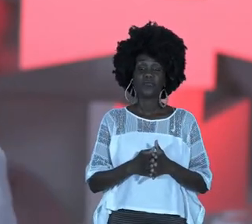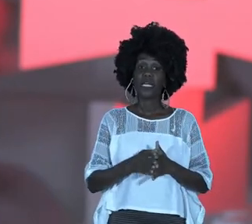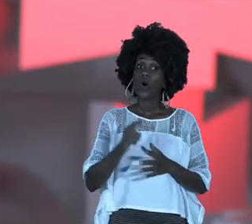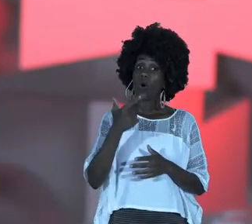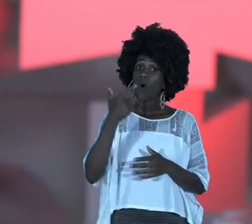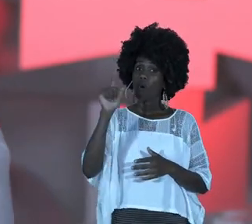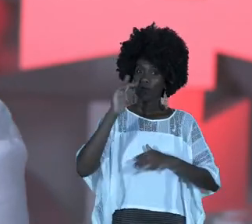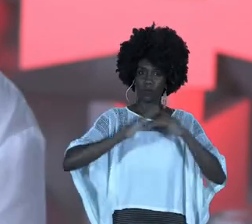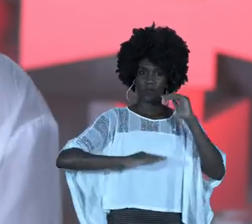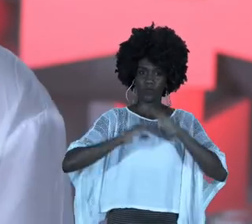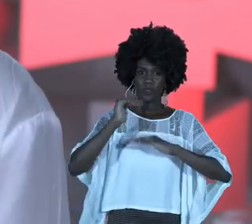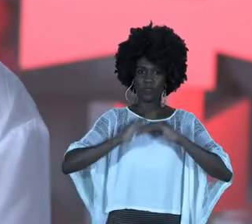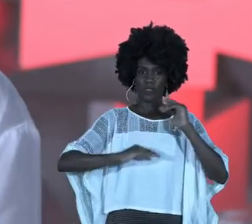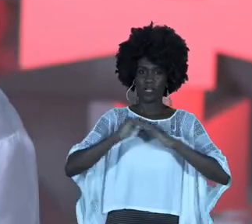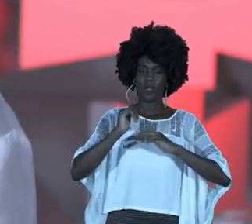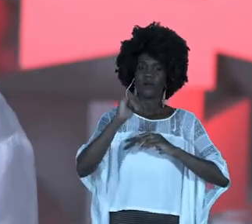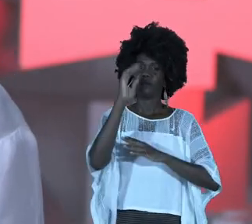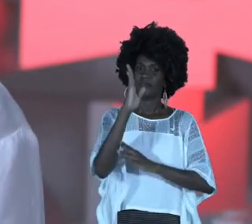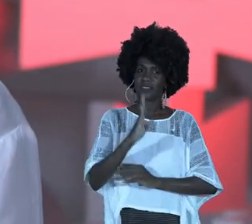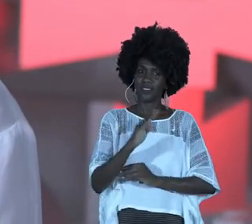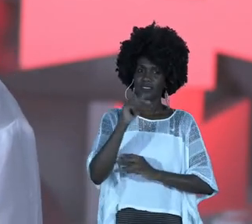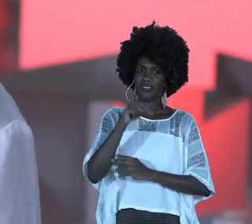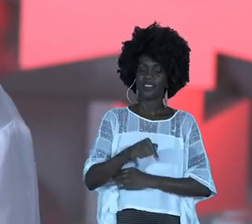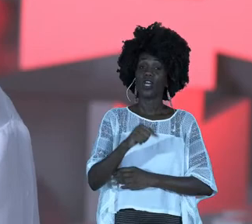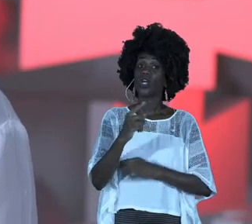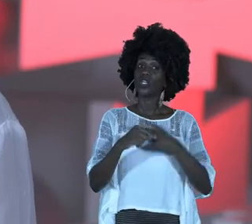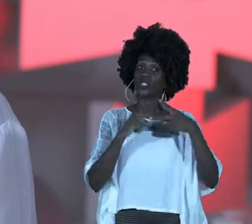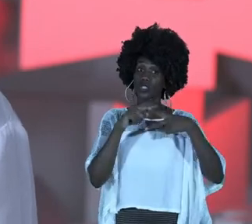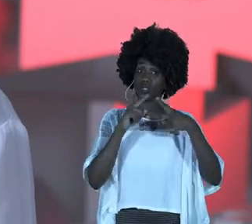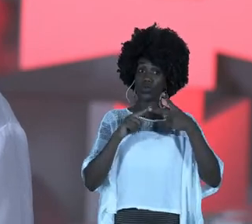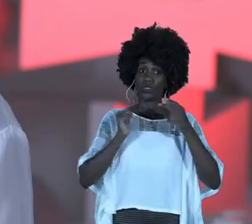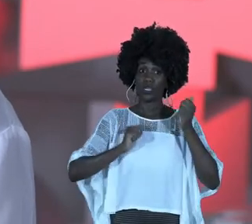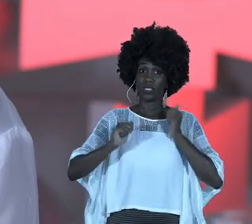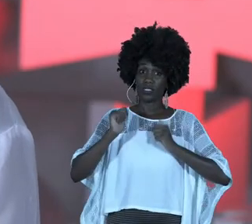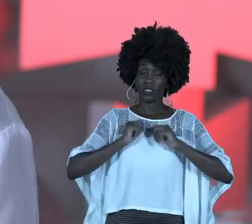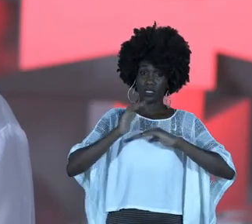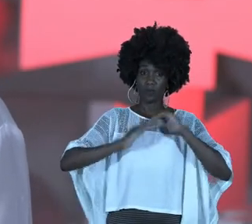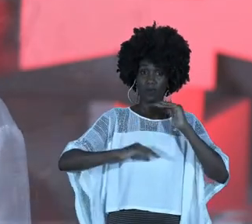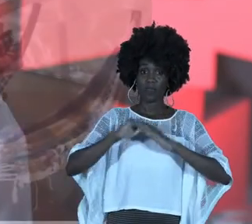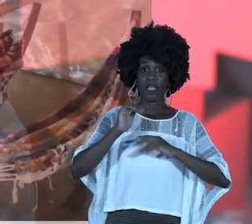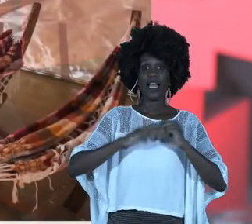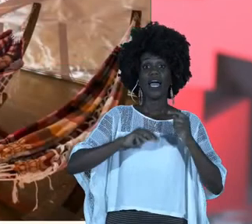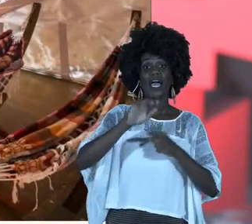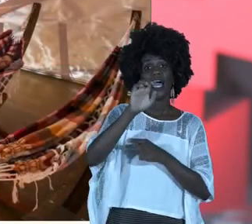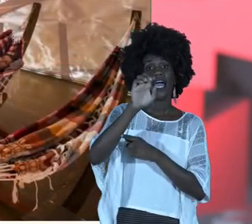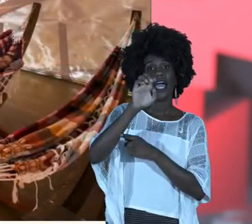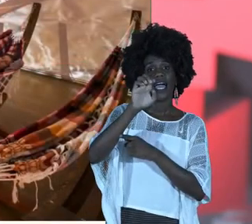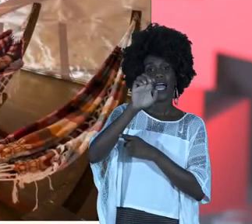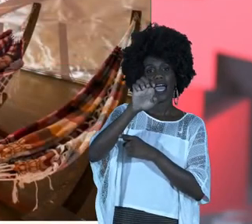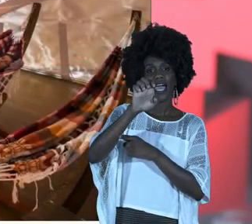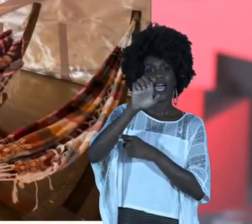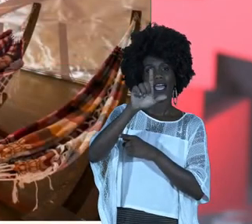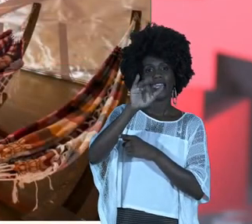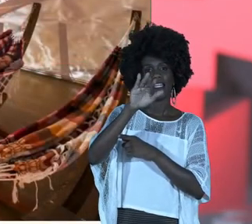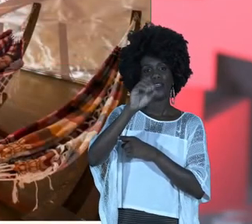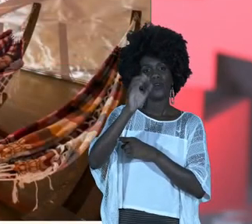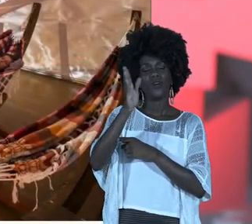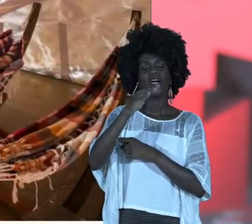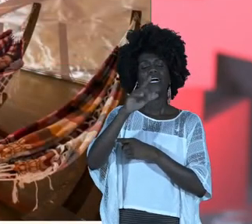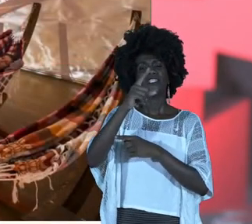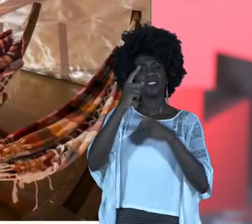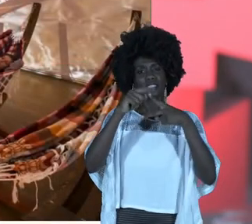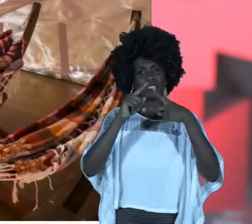Um outro artista brasileiro, e esses dois artistas, Ligia Clark e Elliot Sica, são dois dos artistas que